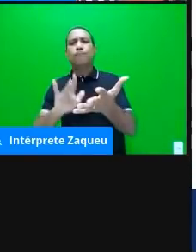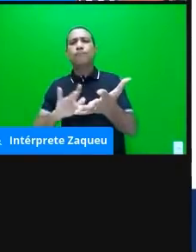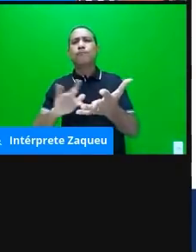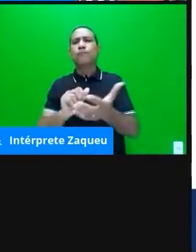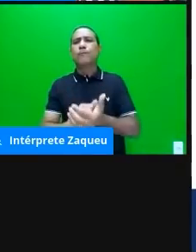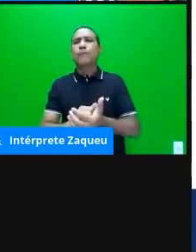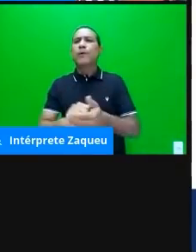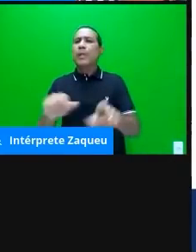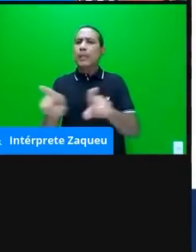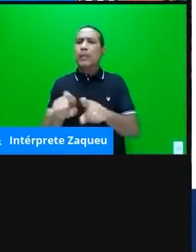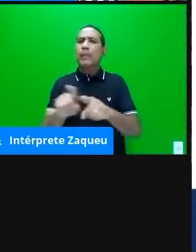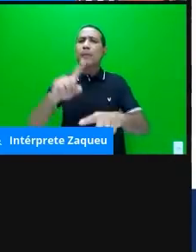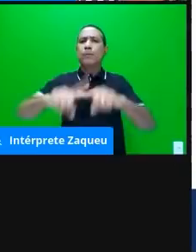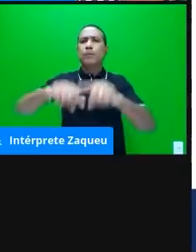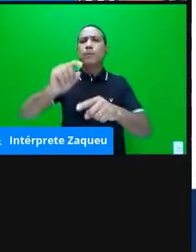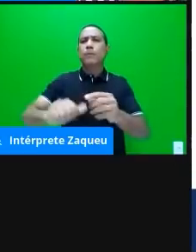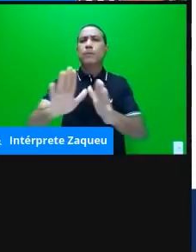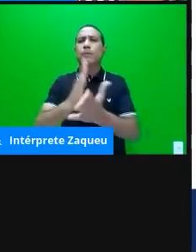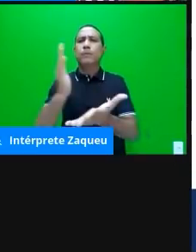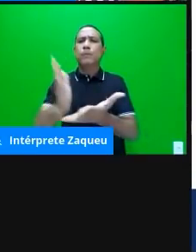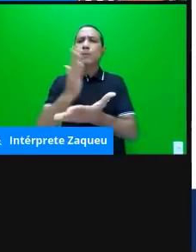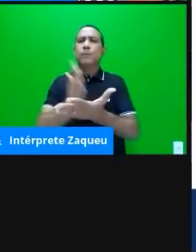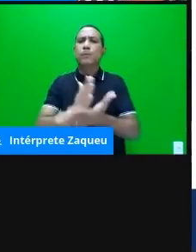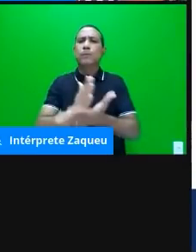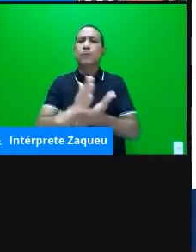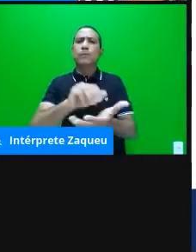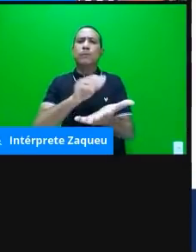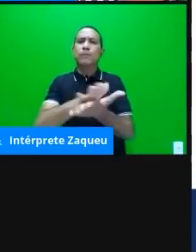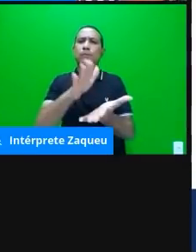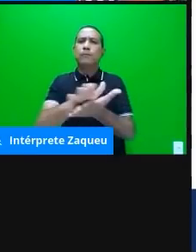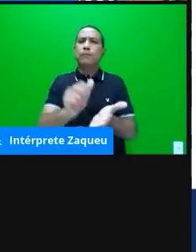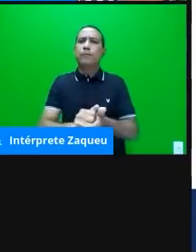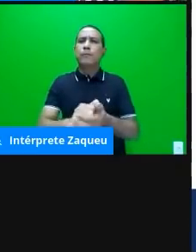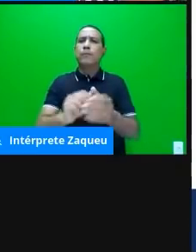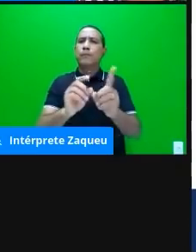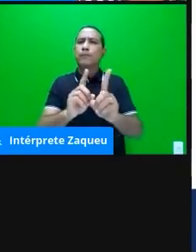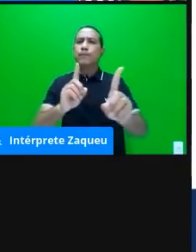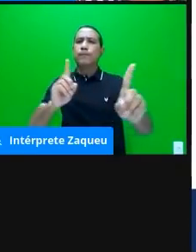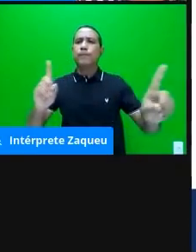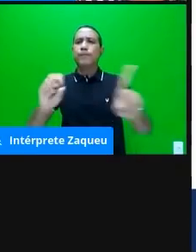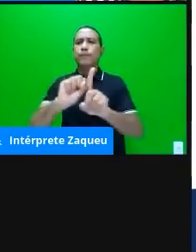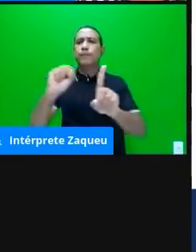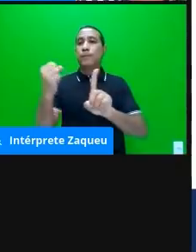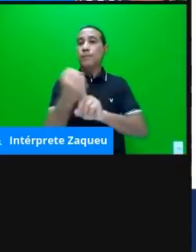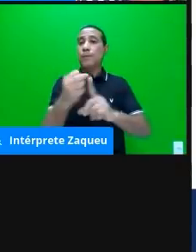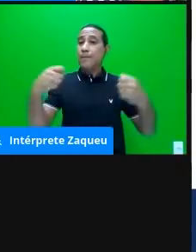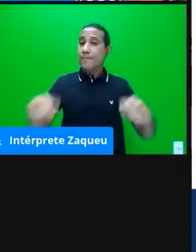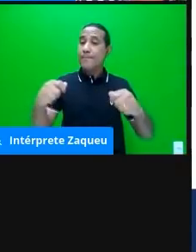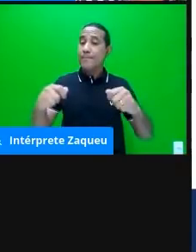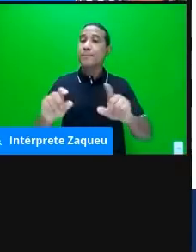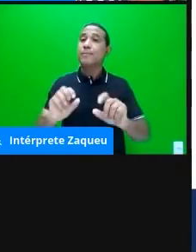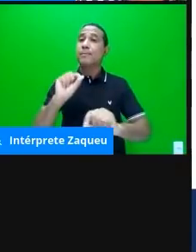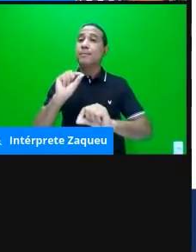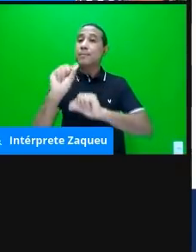o distanciamento social. Foi necessário, sim, a flexibilidade.